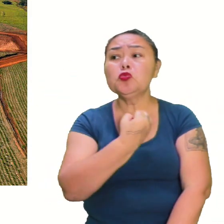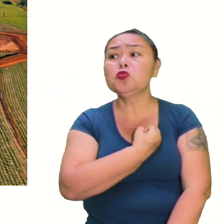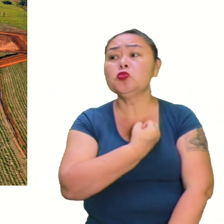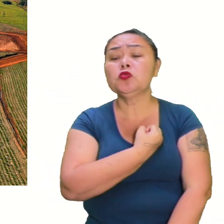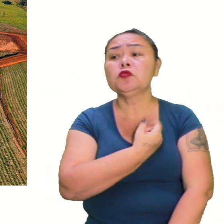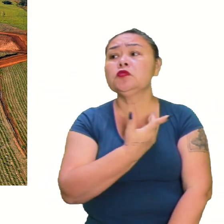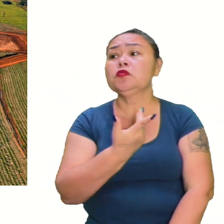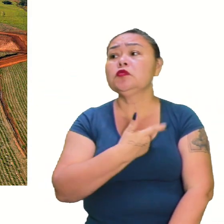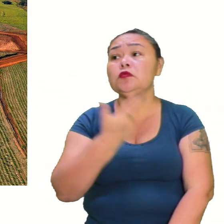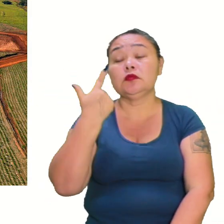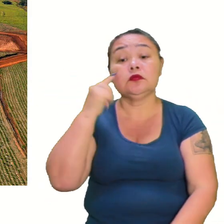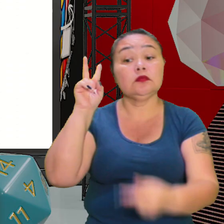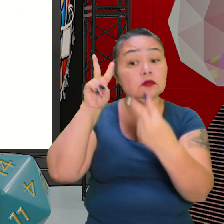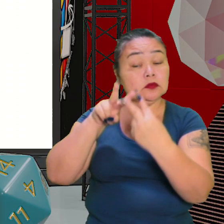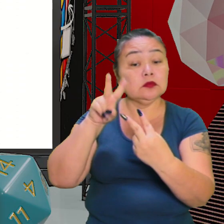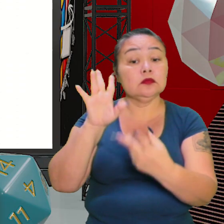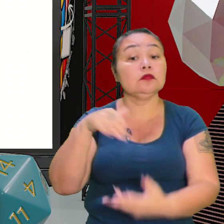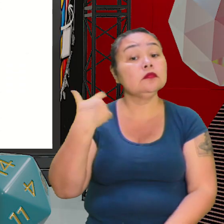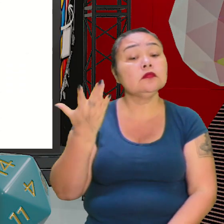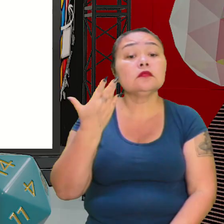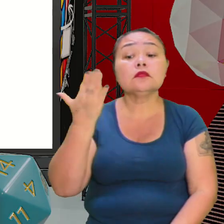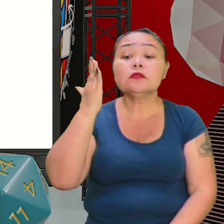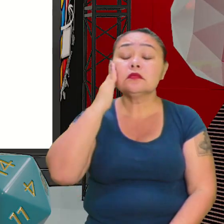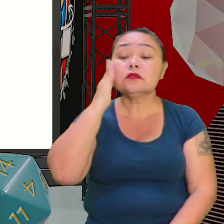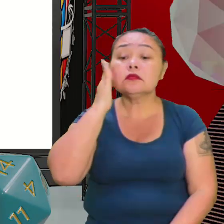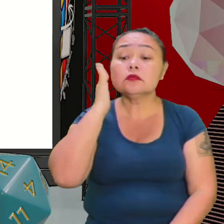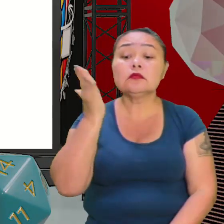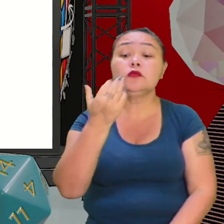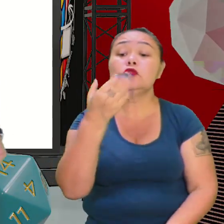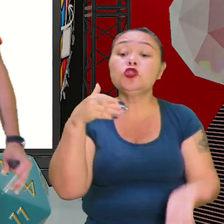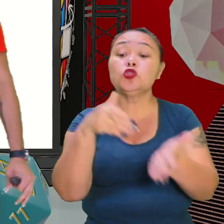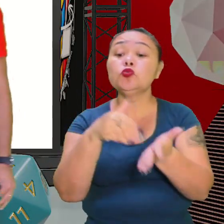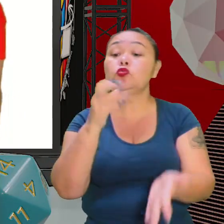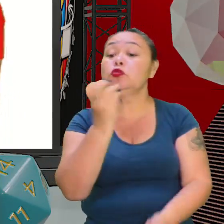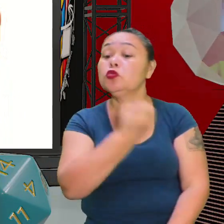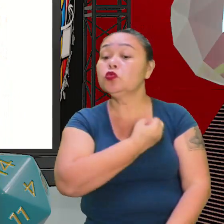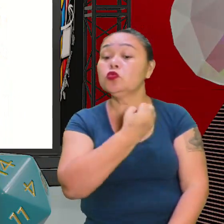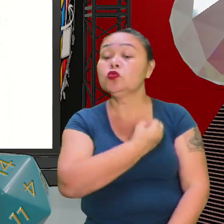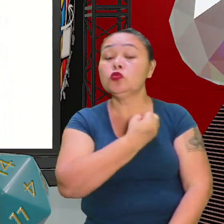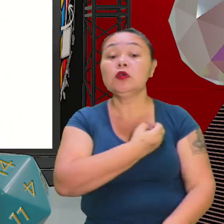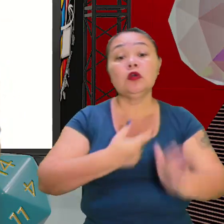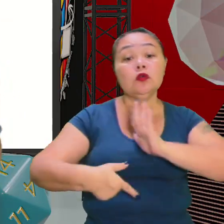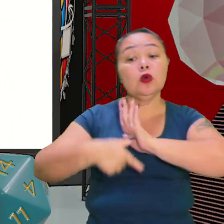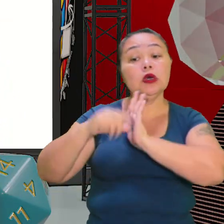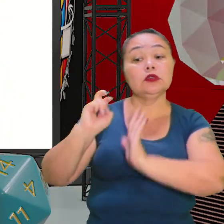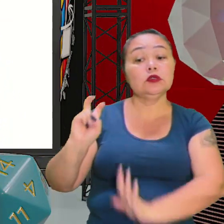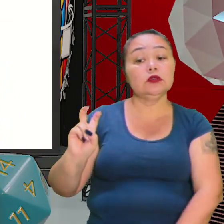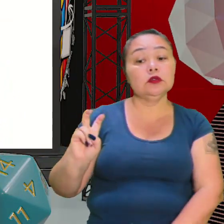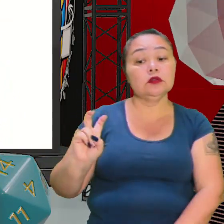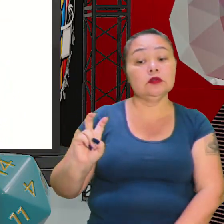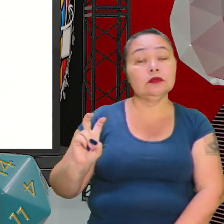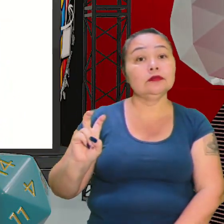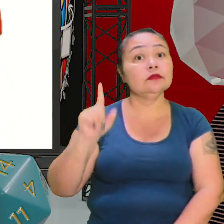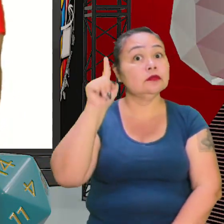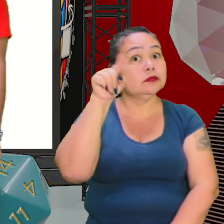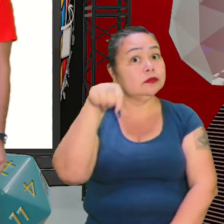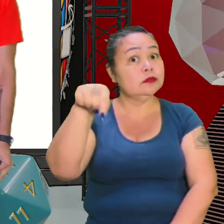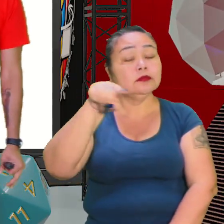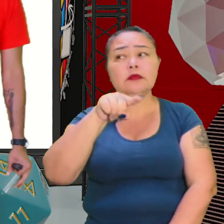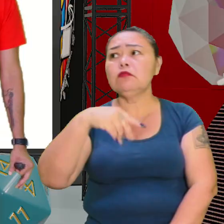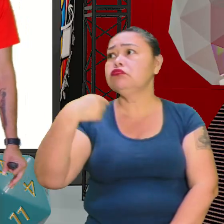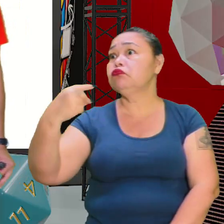aqui com ele, diretor, olho no olho agora. Como é que eu vou saber qual que é o último número antes do 5? Senhores,